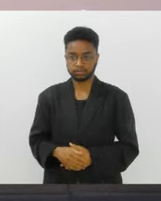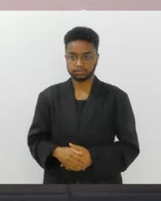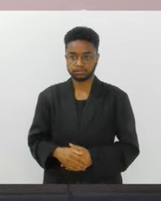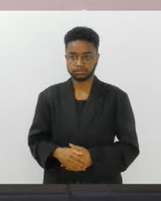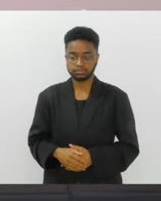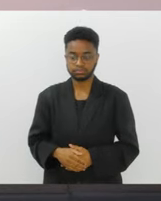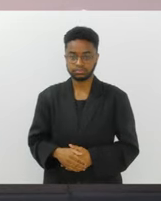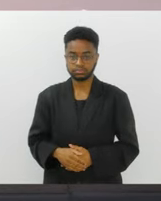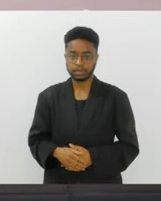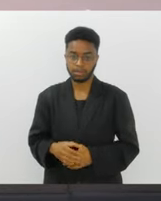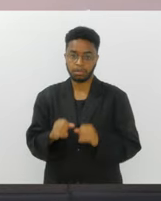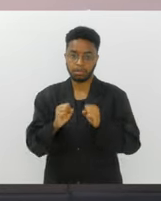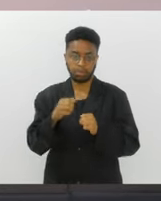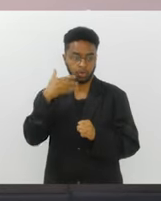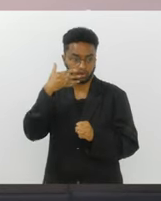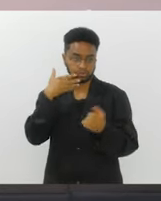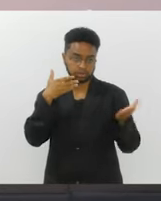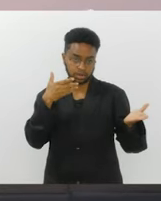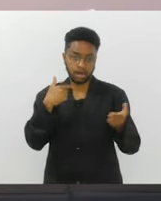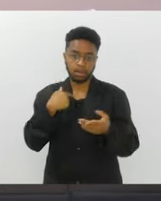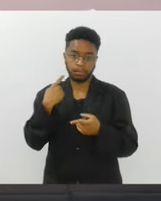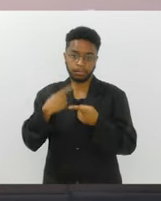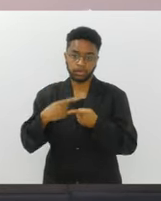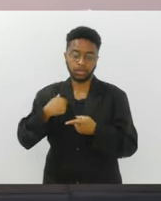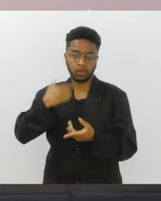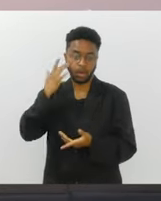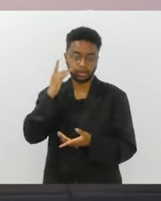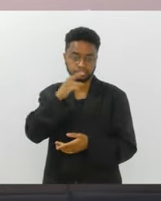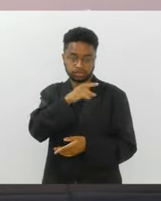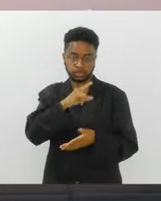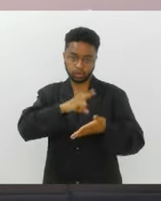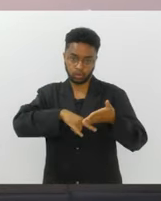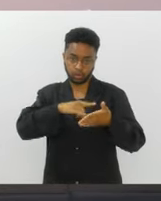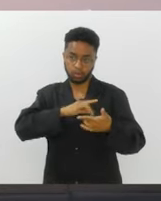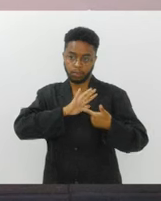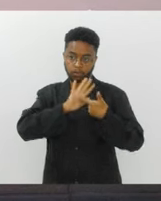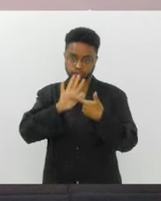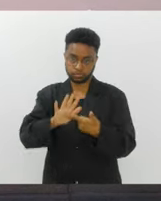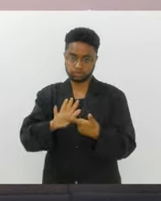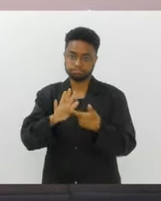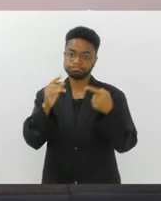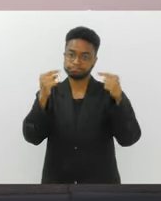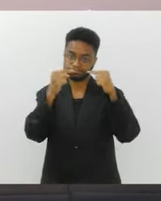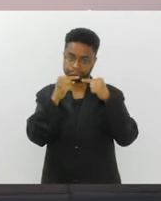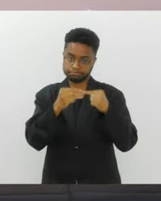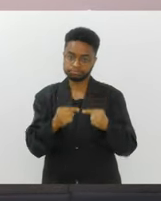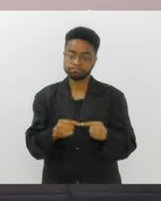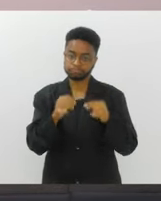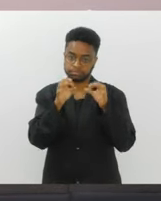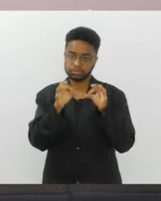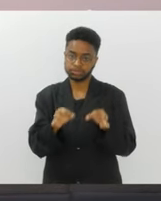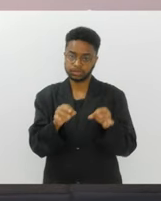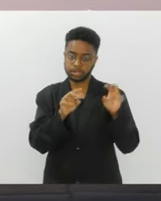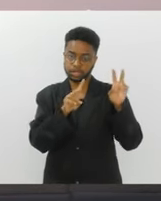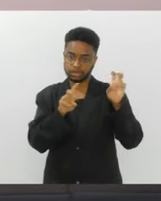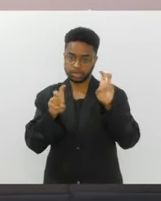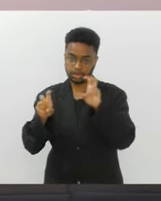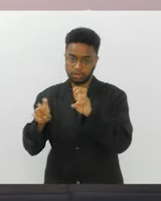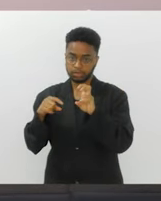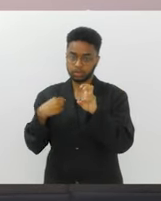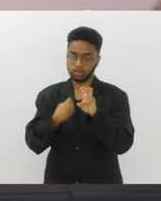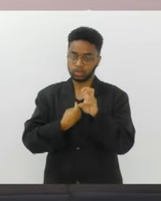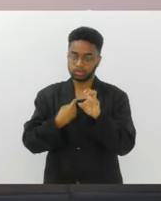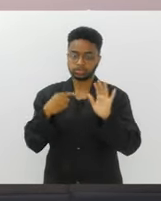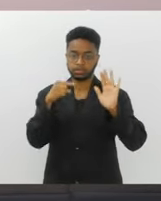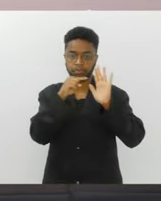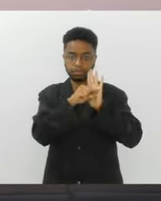palavra, porque considero que os documentos que o senhor trouxe são absolutamente apropriados às questões